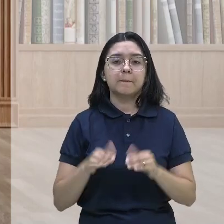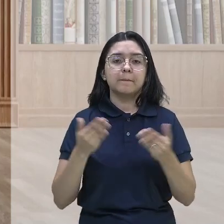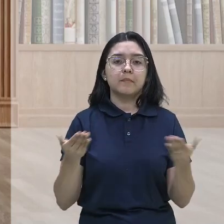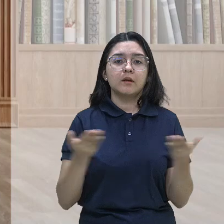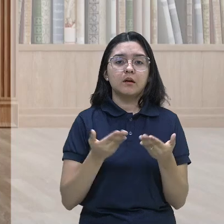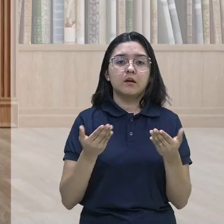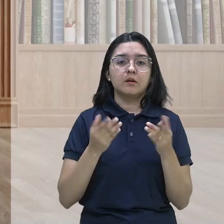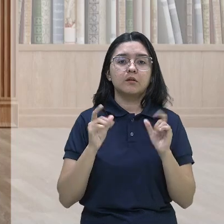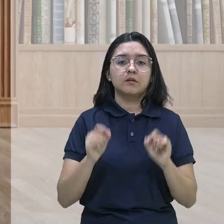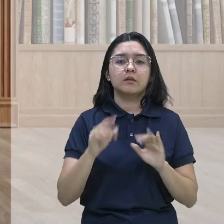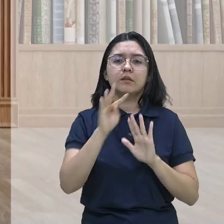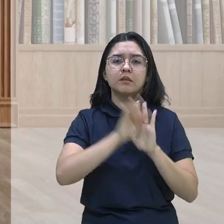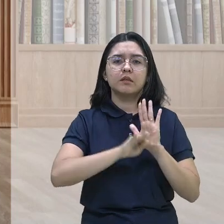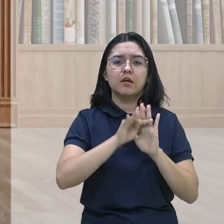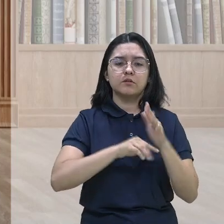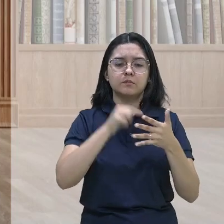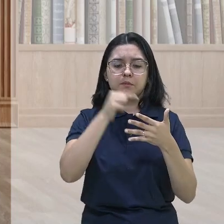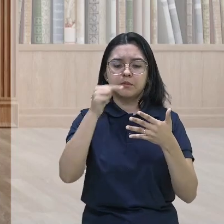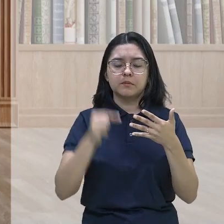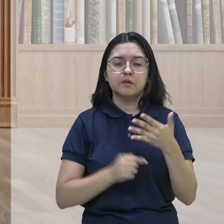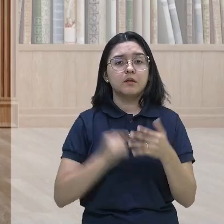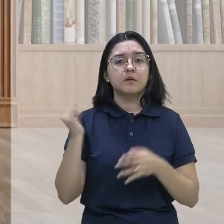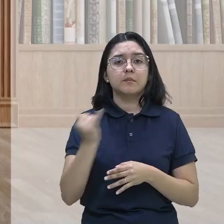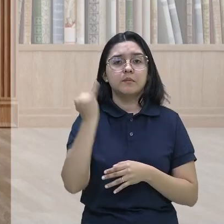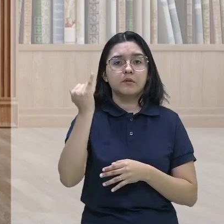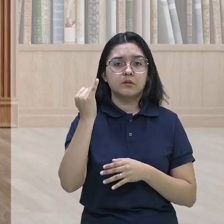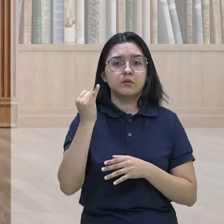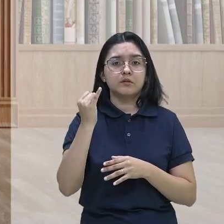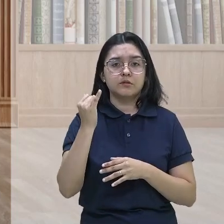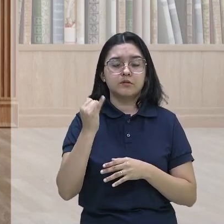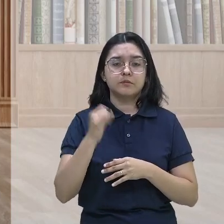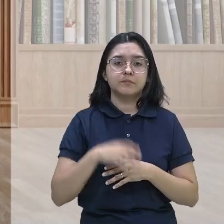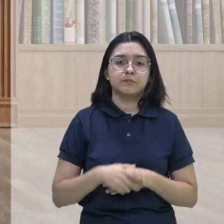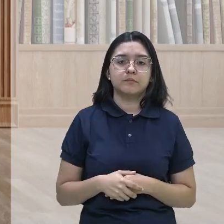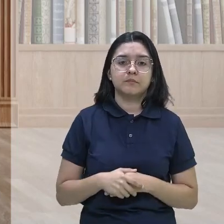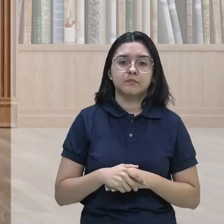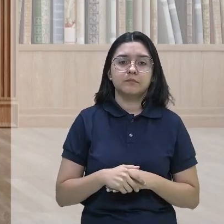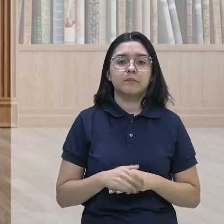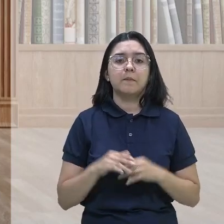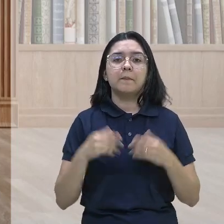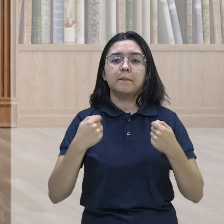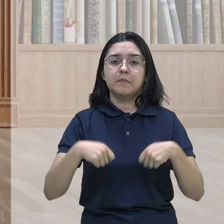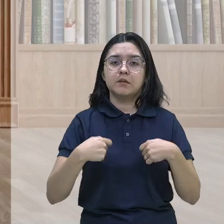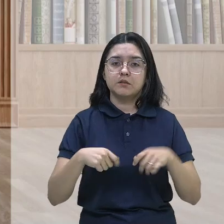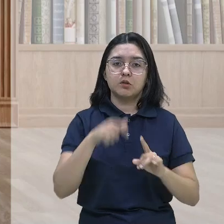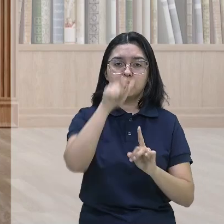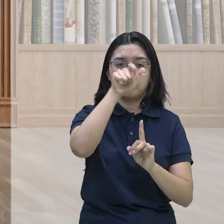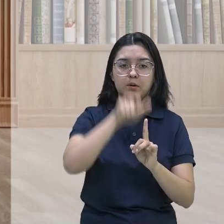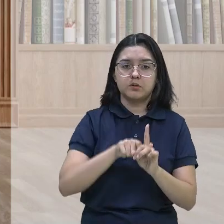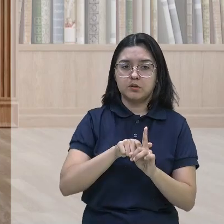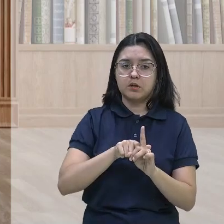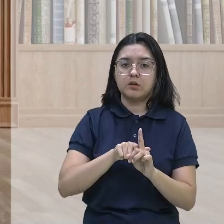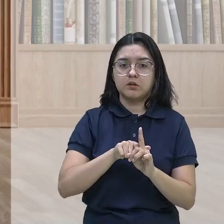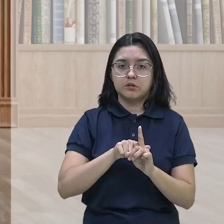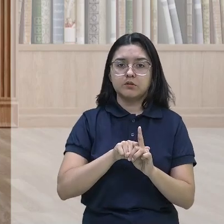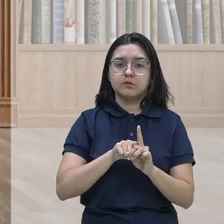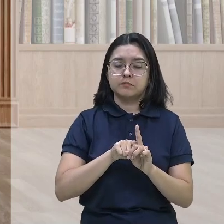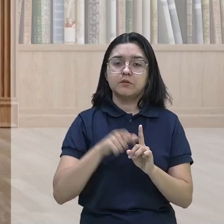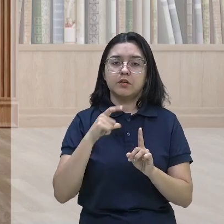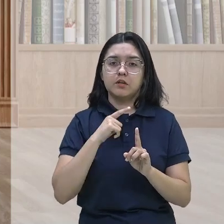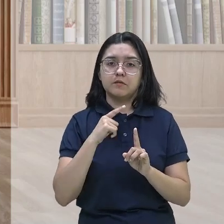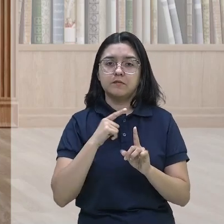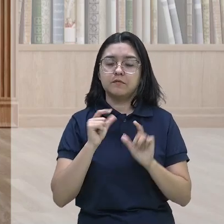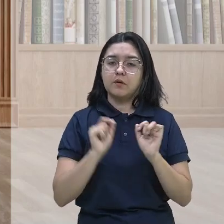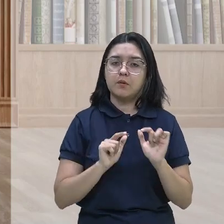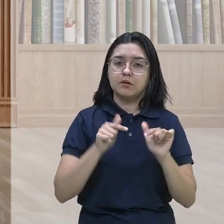ter nesses textos elementos fundamentais para compor essa história. Vamos precisar de um personagem, aqueles que irão desenvolver